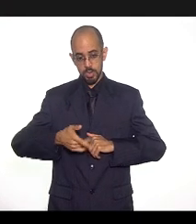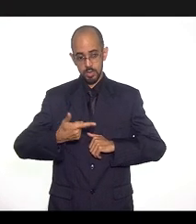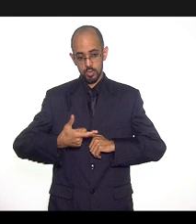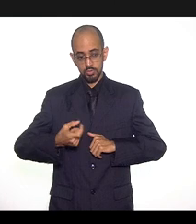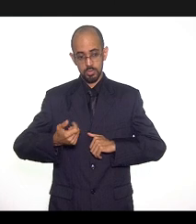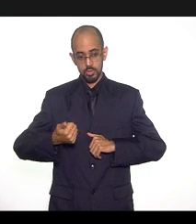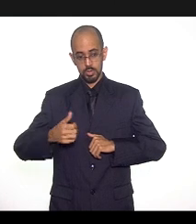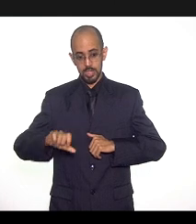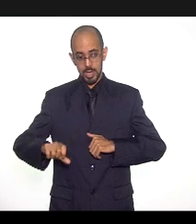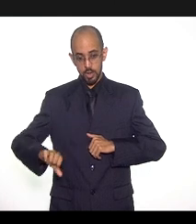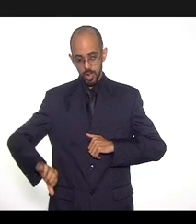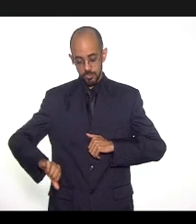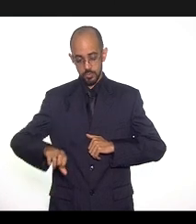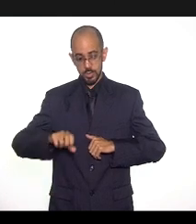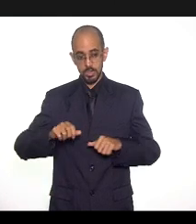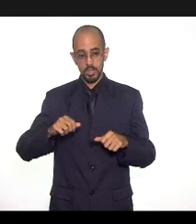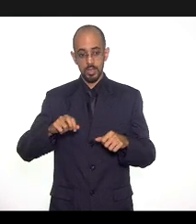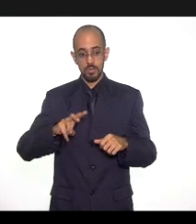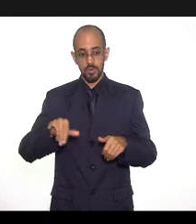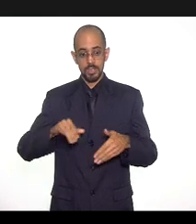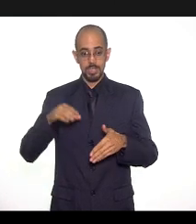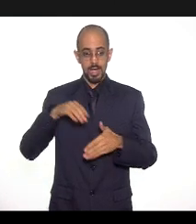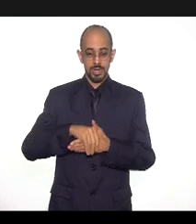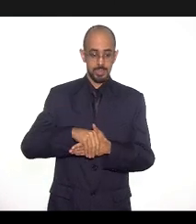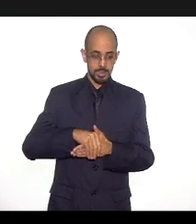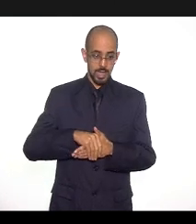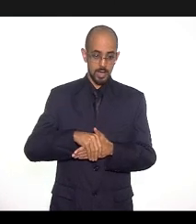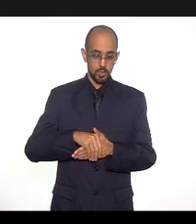deve ser ou não anexado, né,